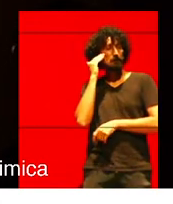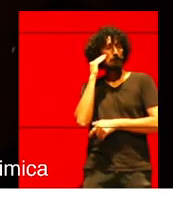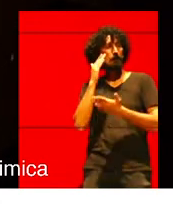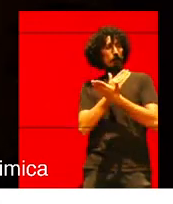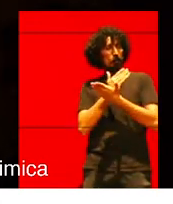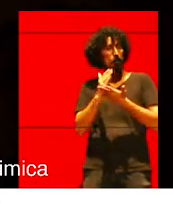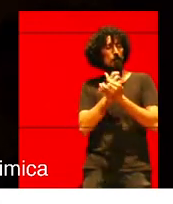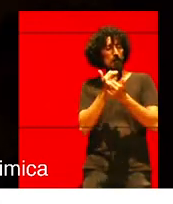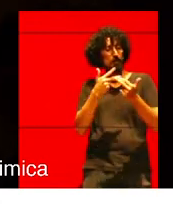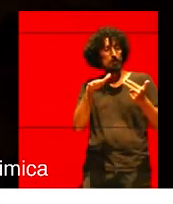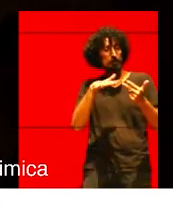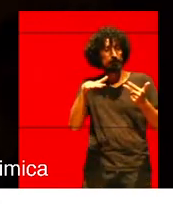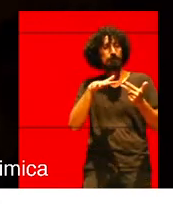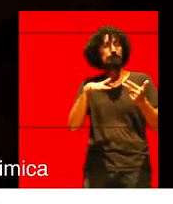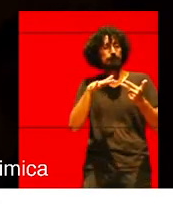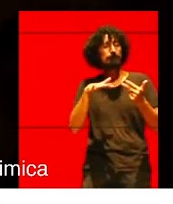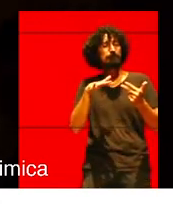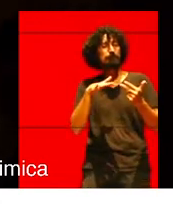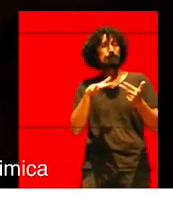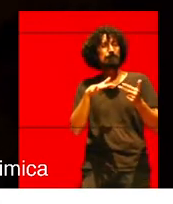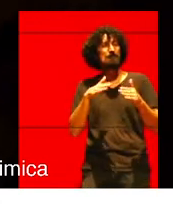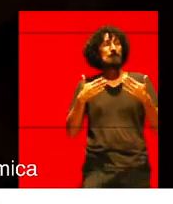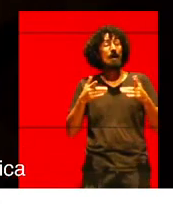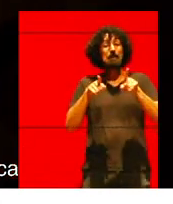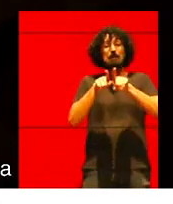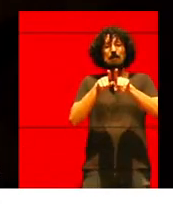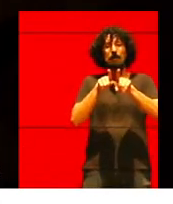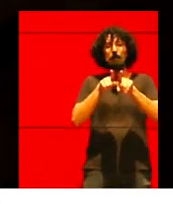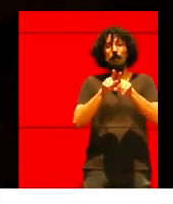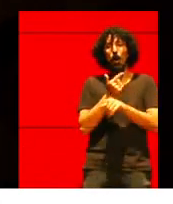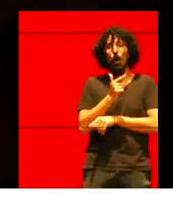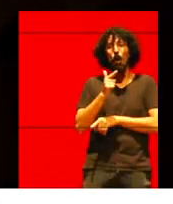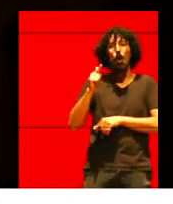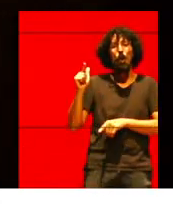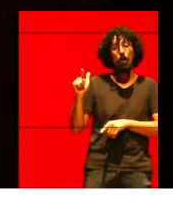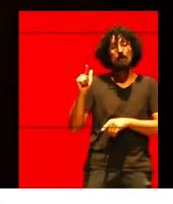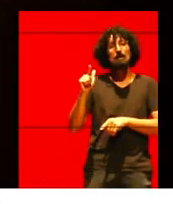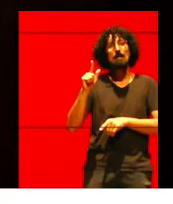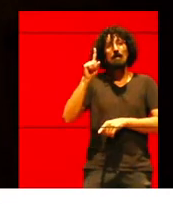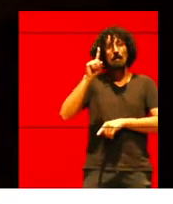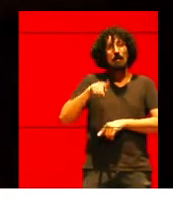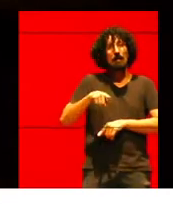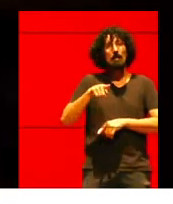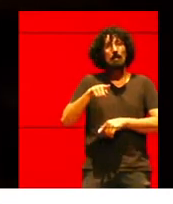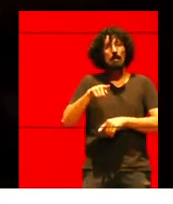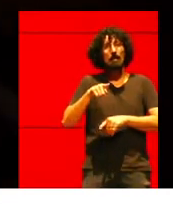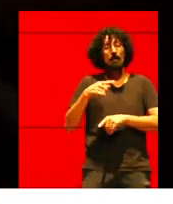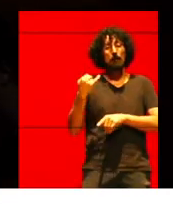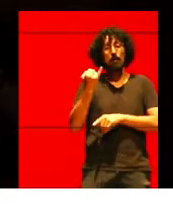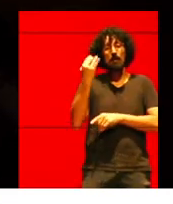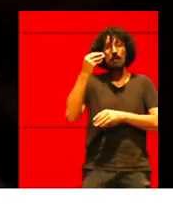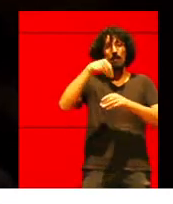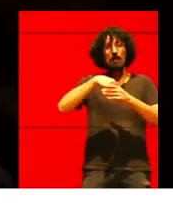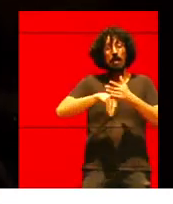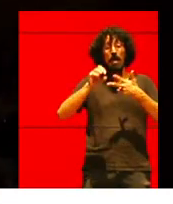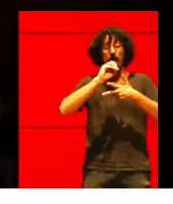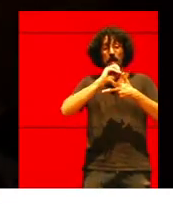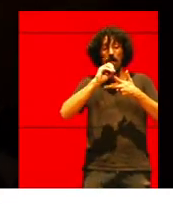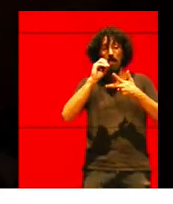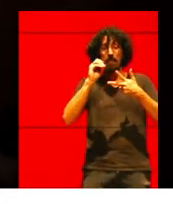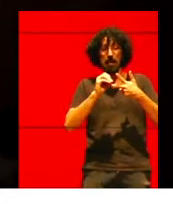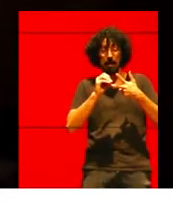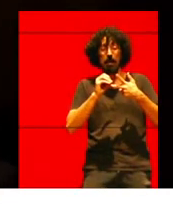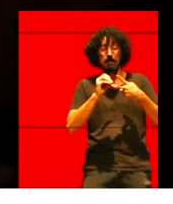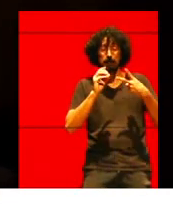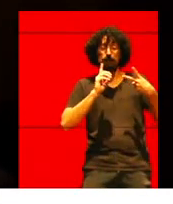de eletroquímica. Outra parte aí, figurinha carimbada, o top 3 de